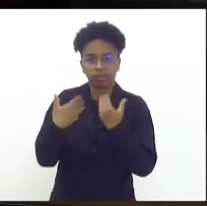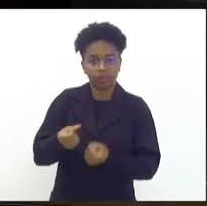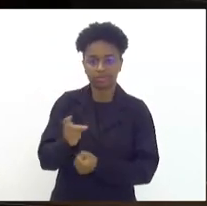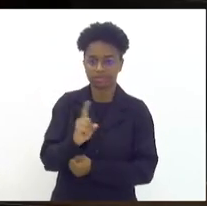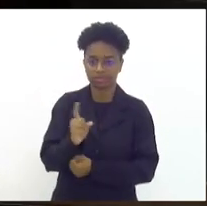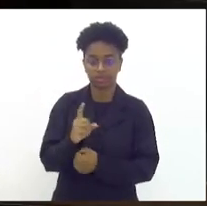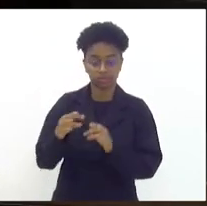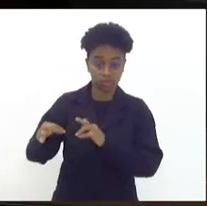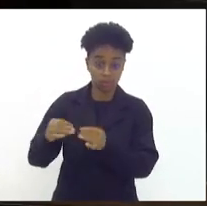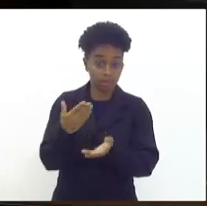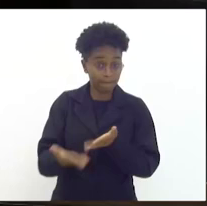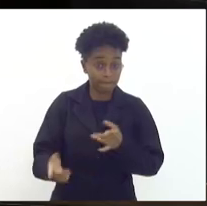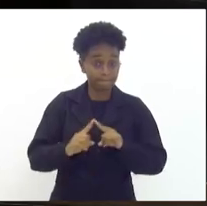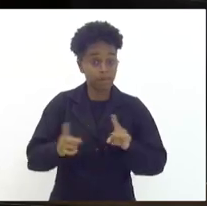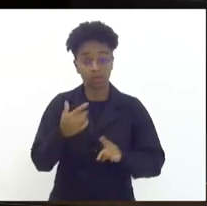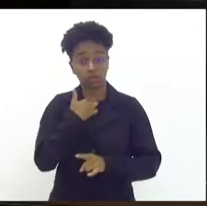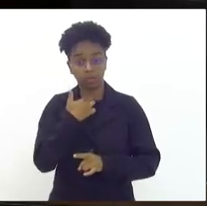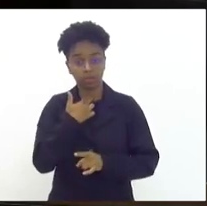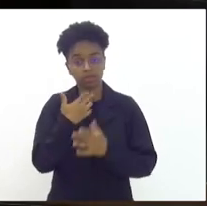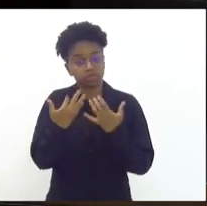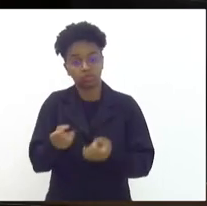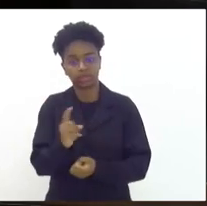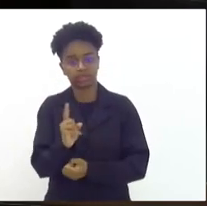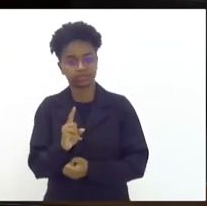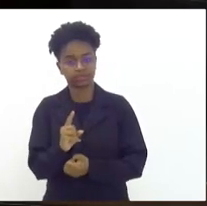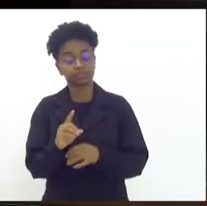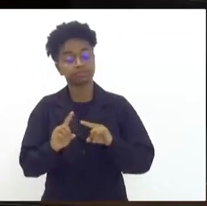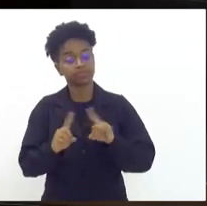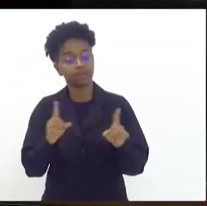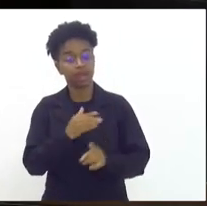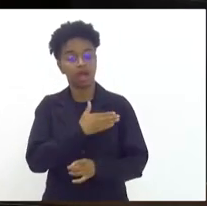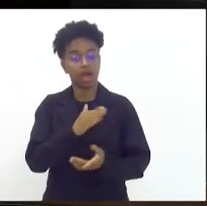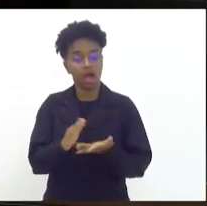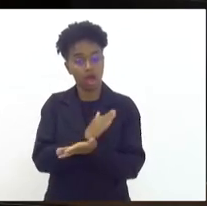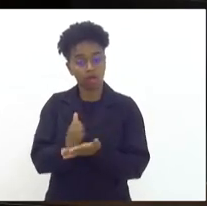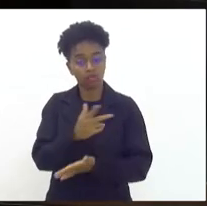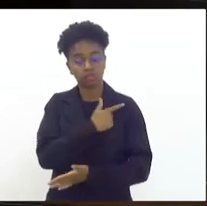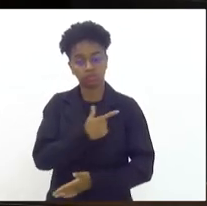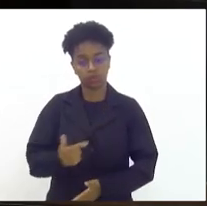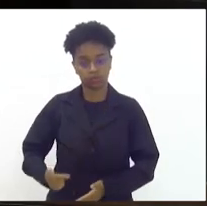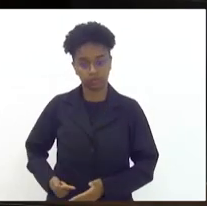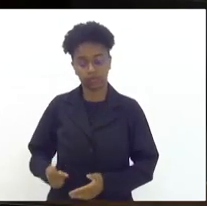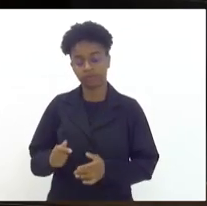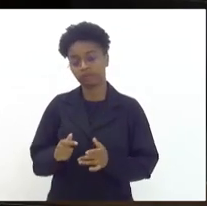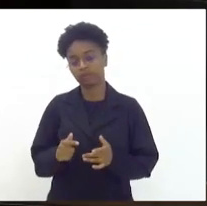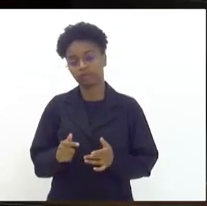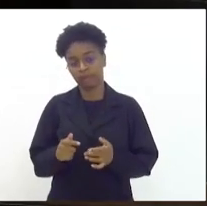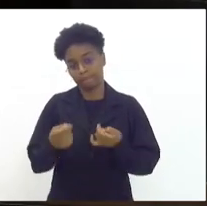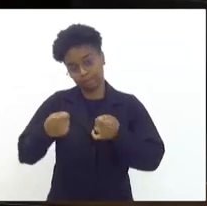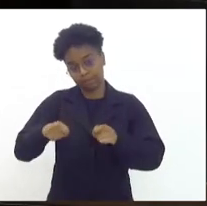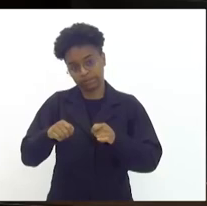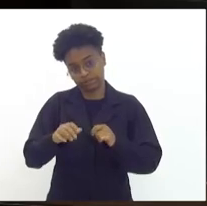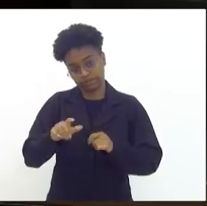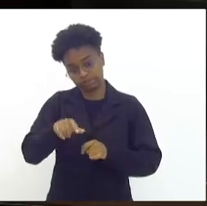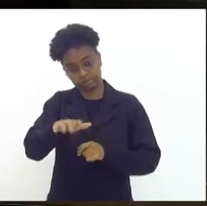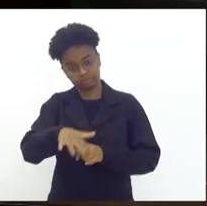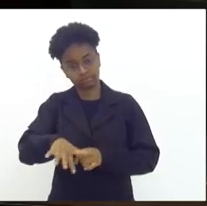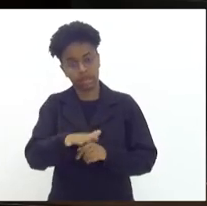ficar de fora e aí o que que os certos governadores que dependem muito disso né